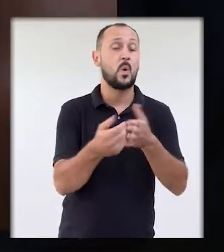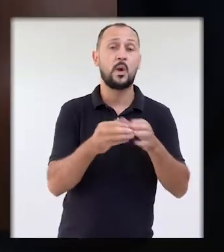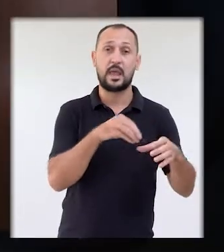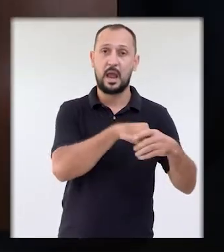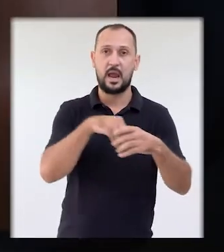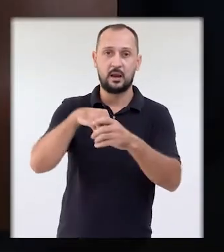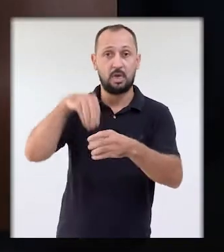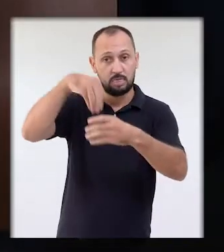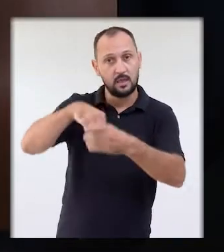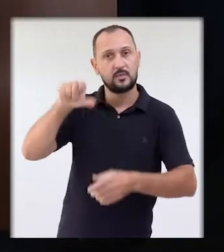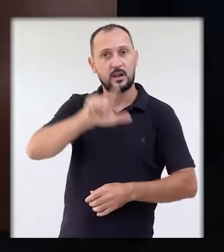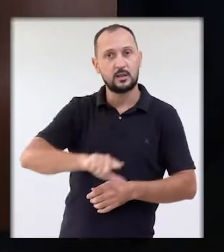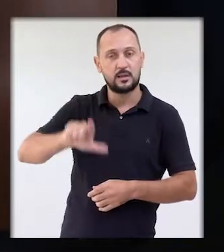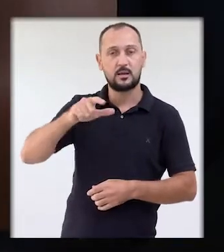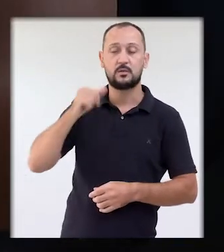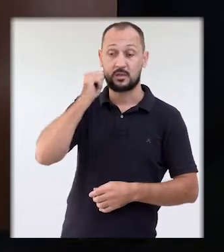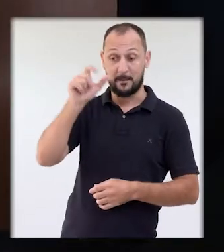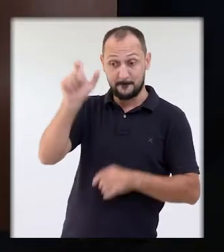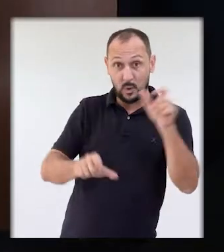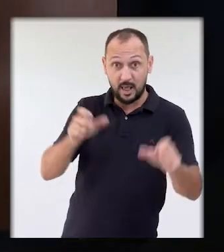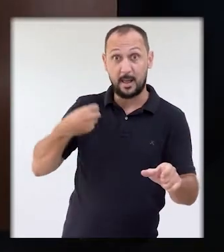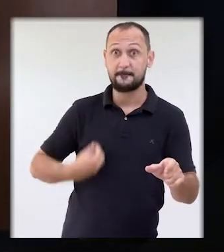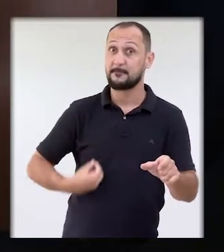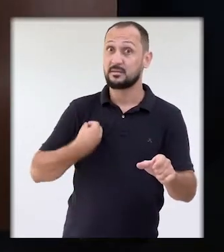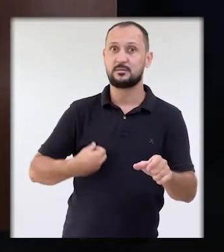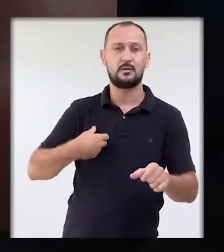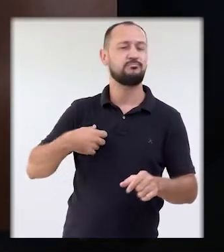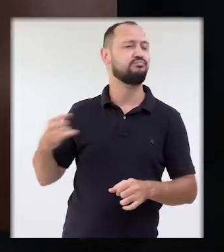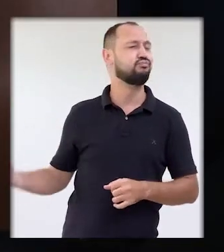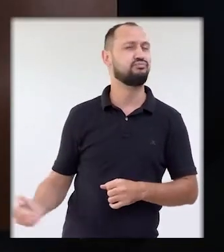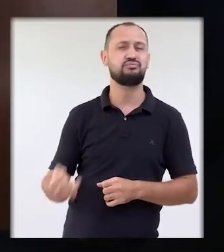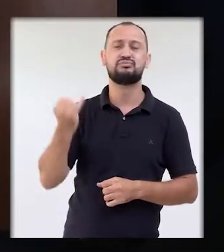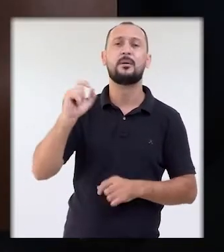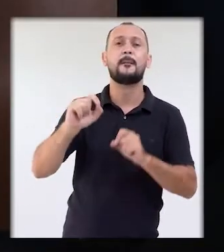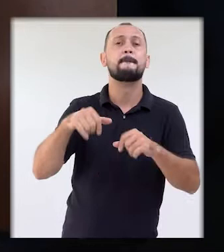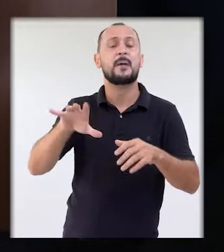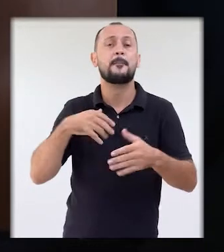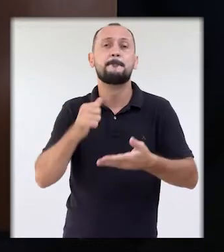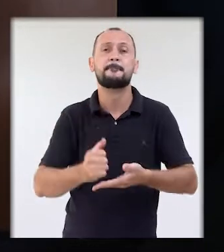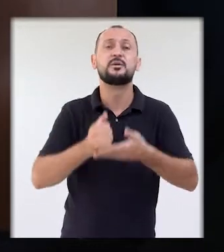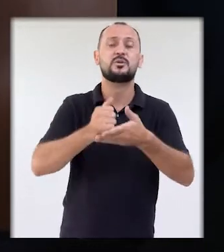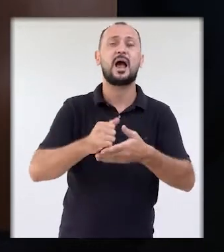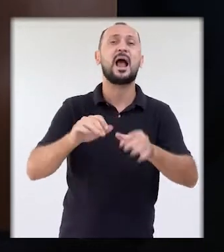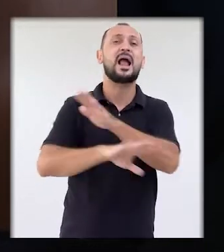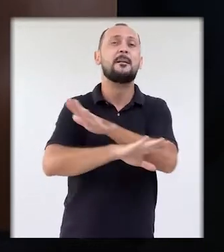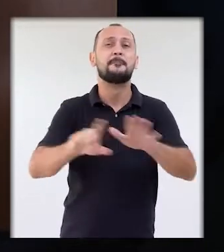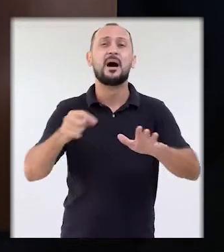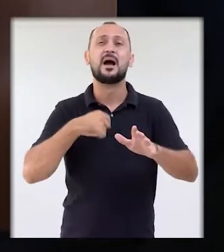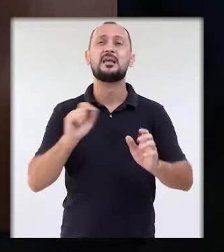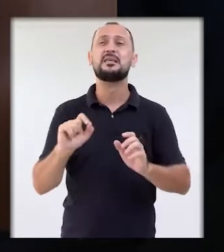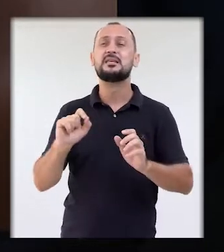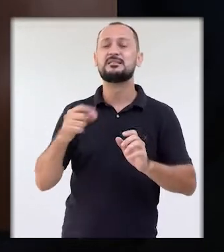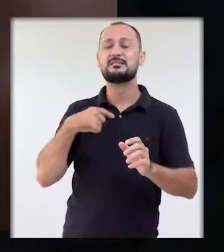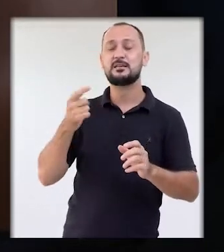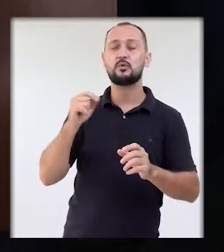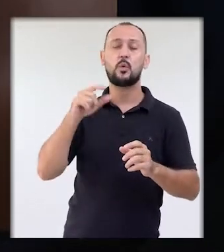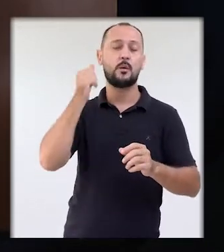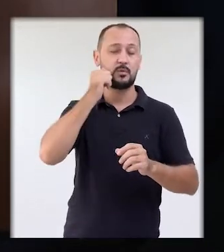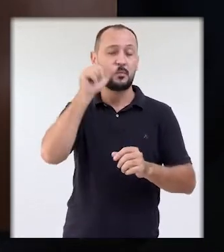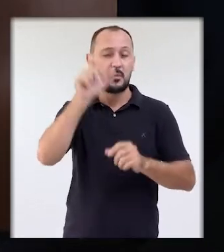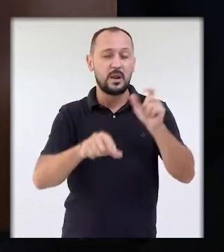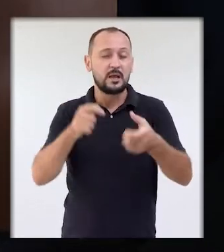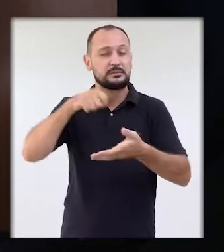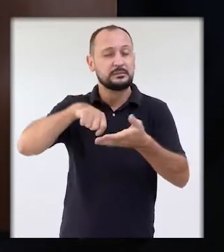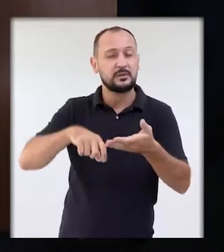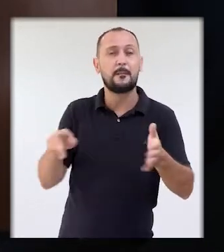Assim como em todas as áreas, na literatura, a participação da mulher é primordial, tanto para ajudar a desmistificar os mitos do